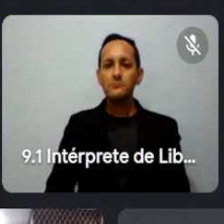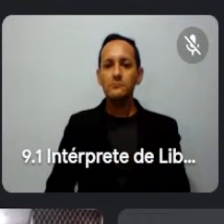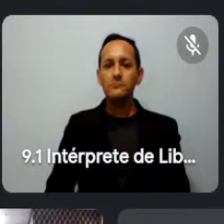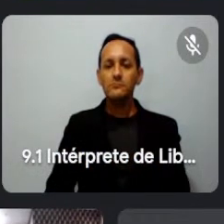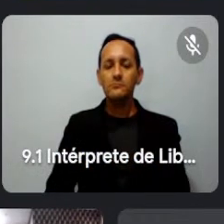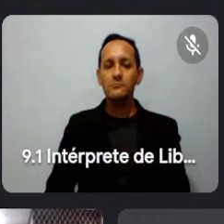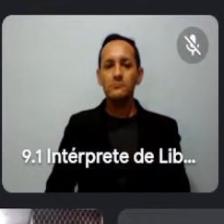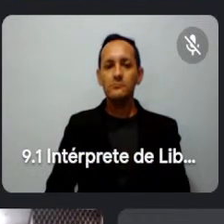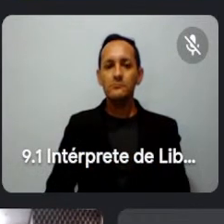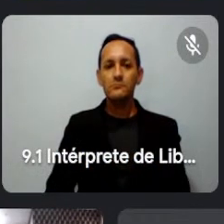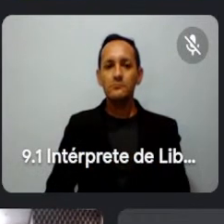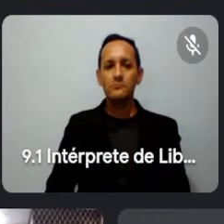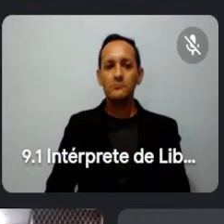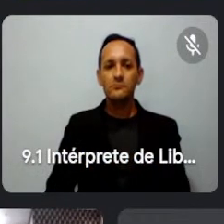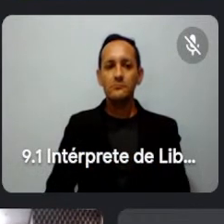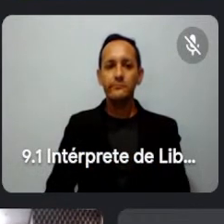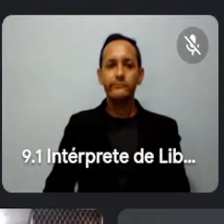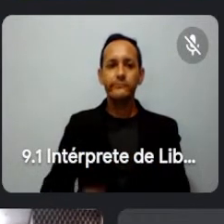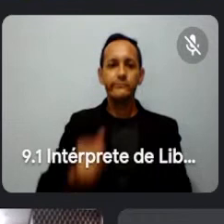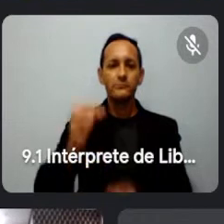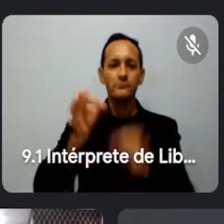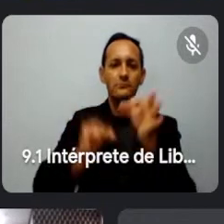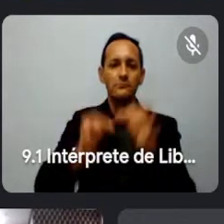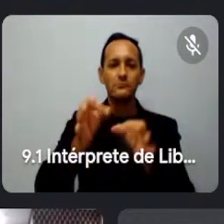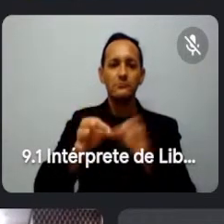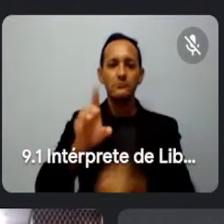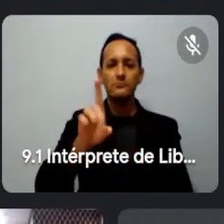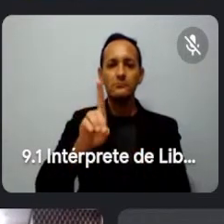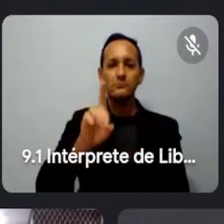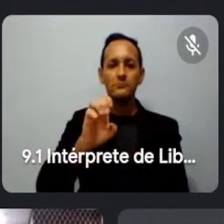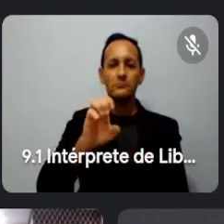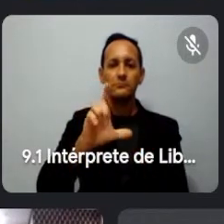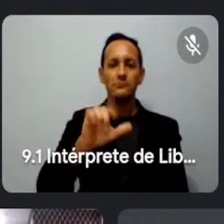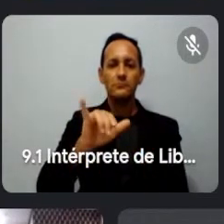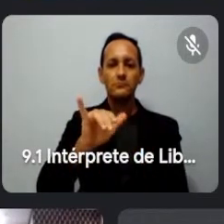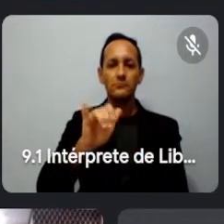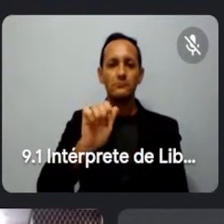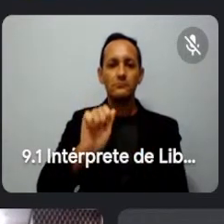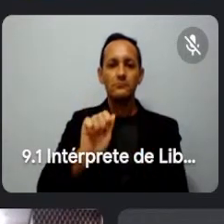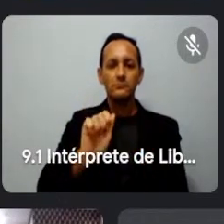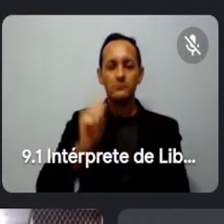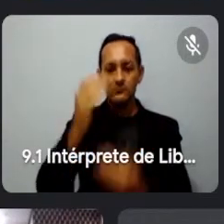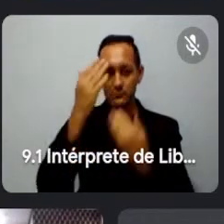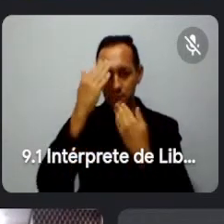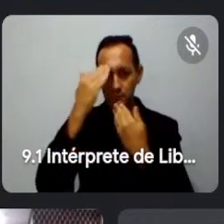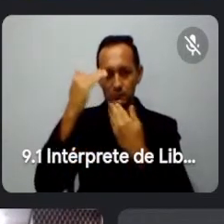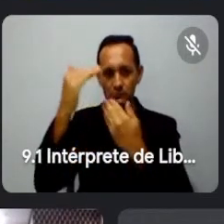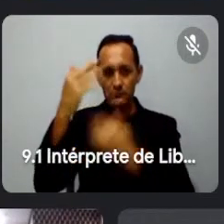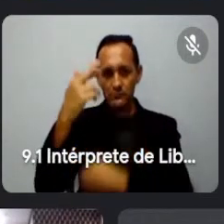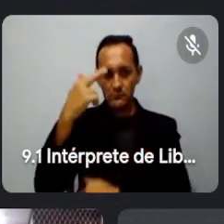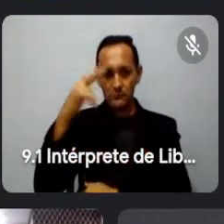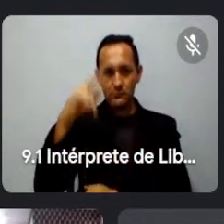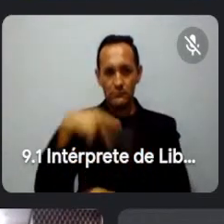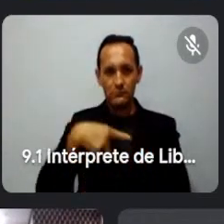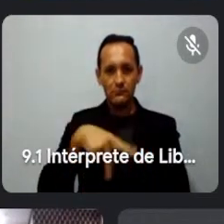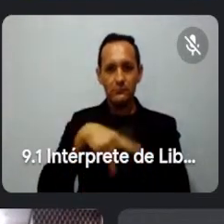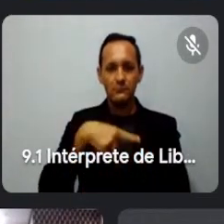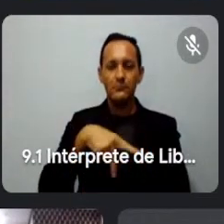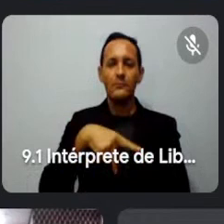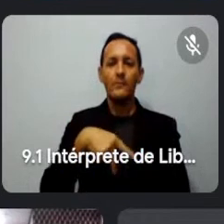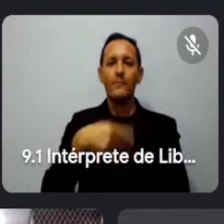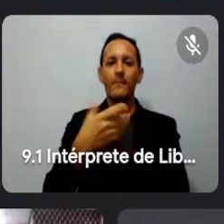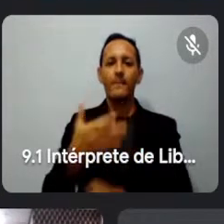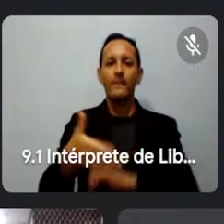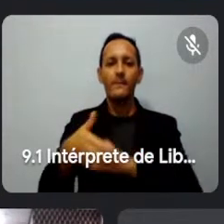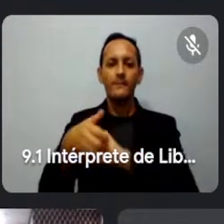a Dra delícia Feitosa Ferreira Sul de Braga bom obrigada senhor presidente eu